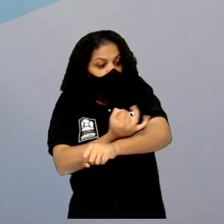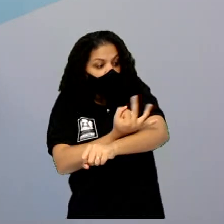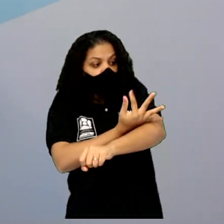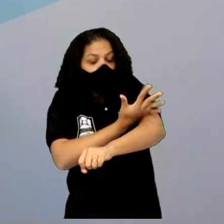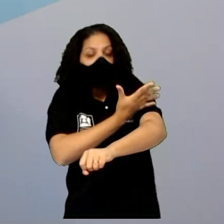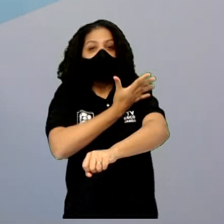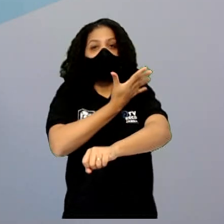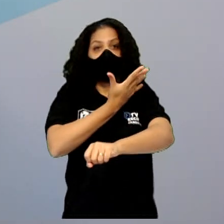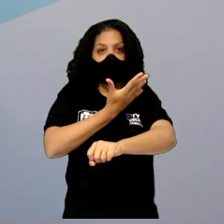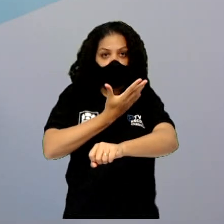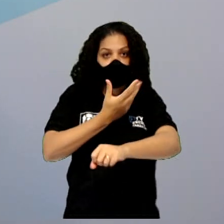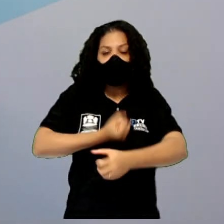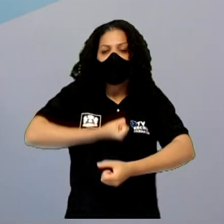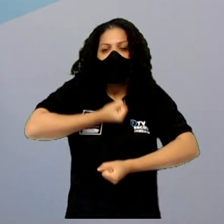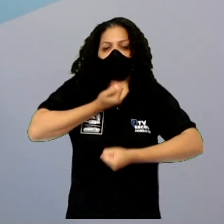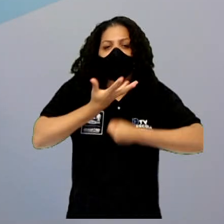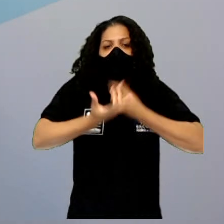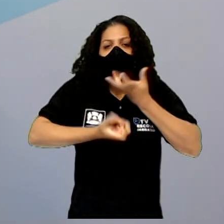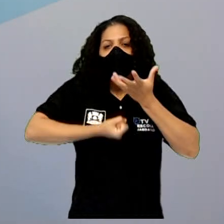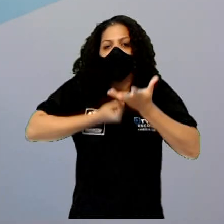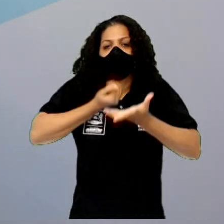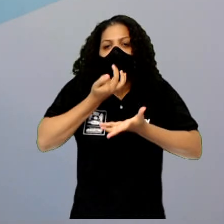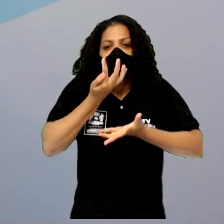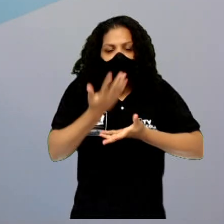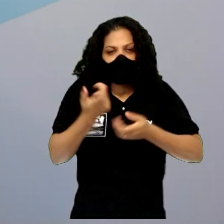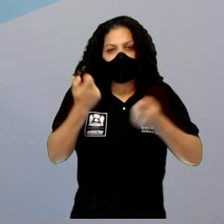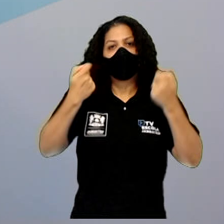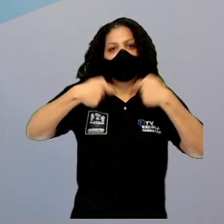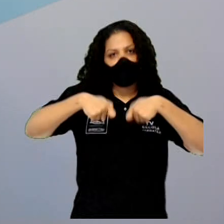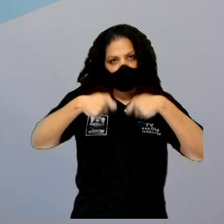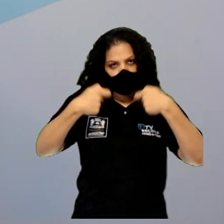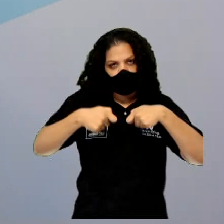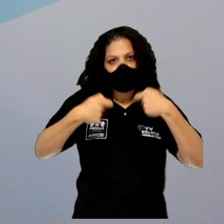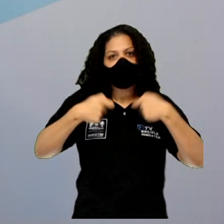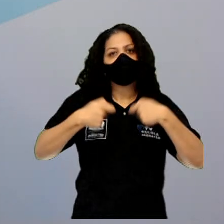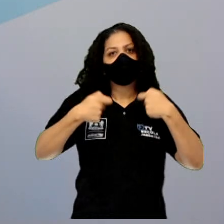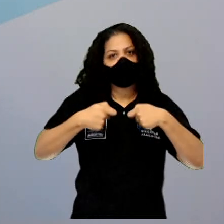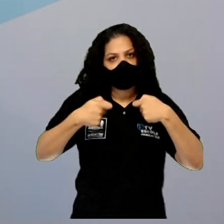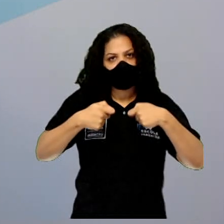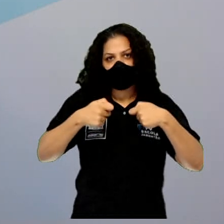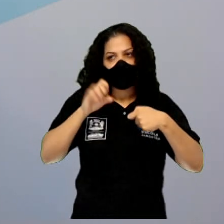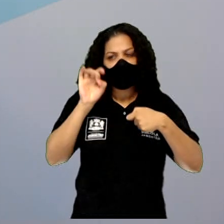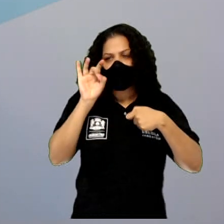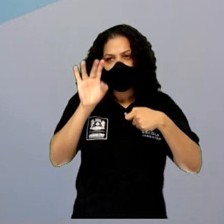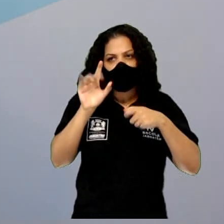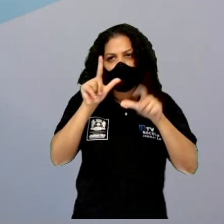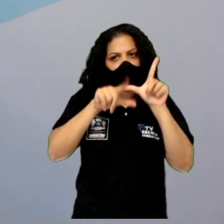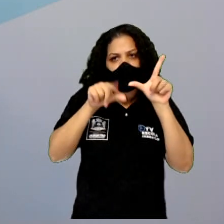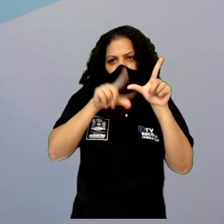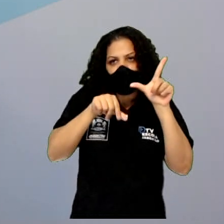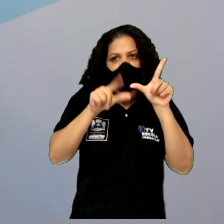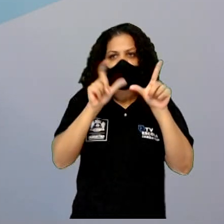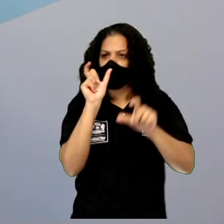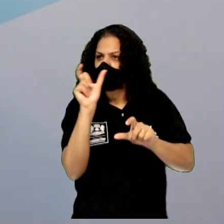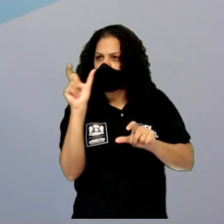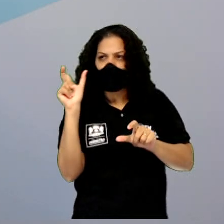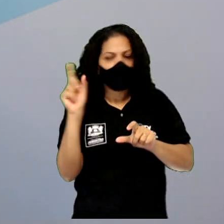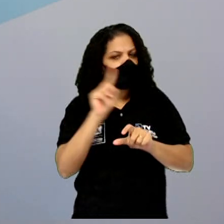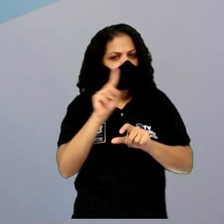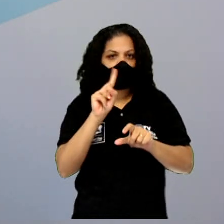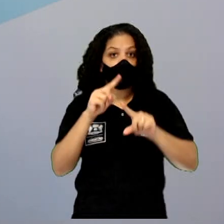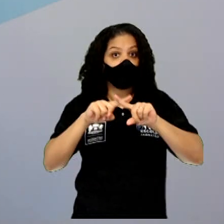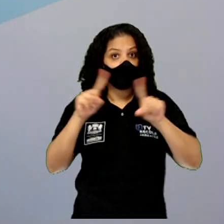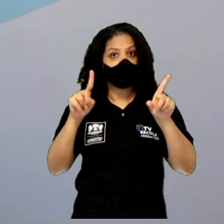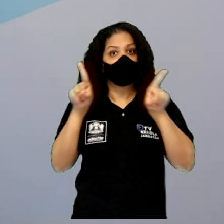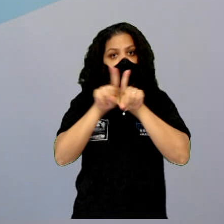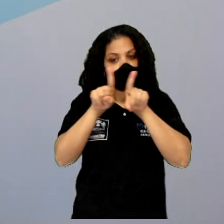gente quer passar, a gente precisa passar também, não apenas pelas letras, pelas palavras, também pelos sinais de